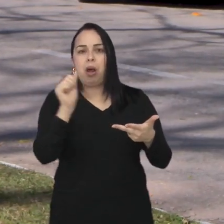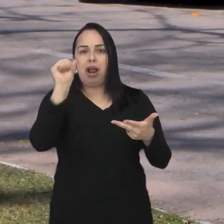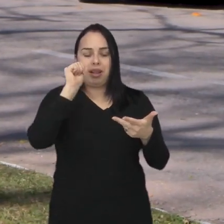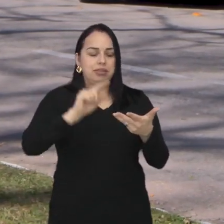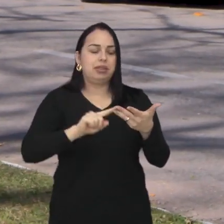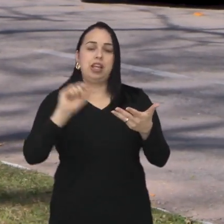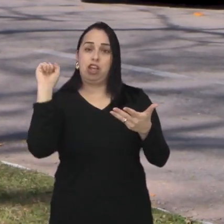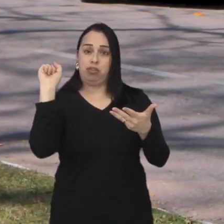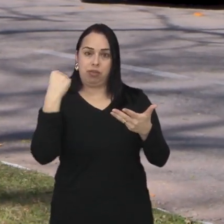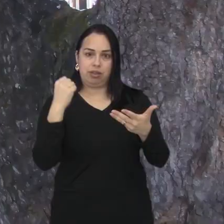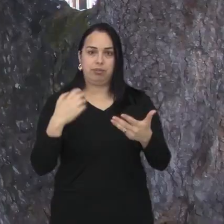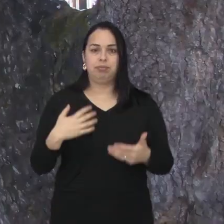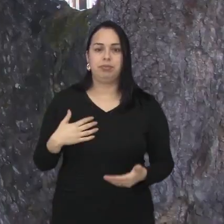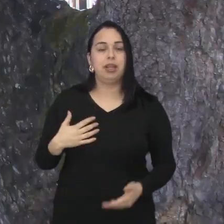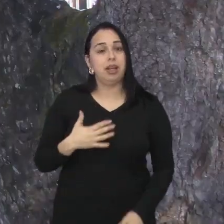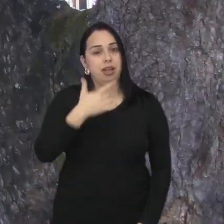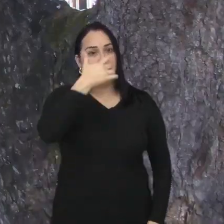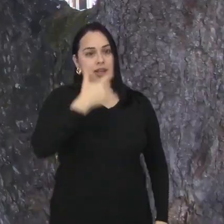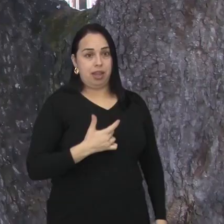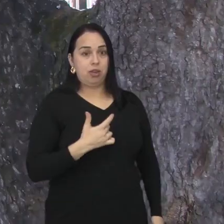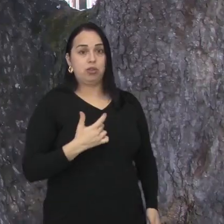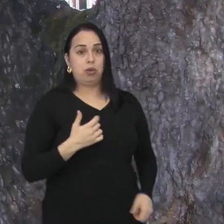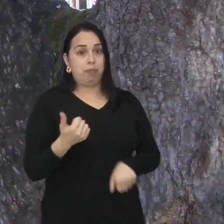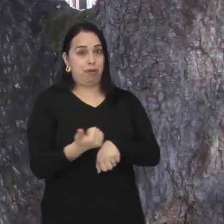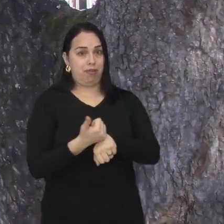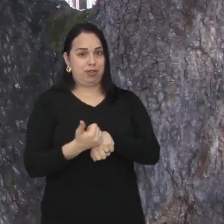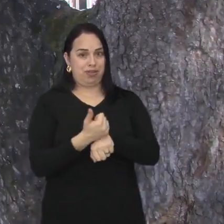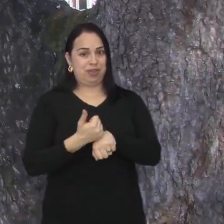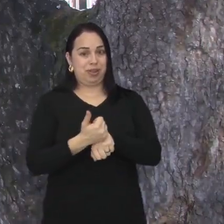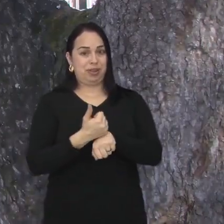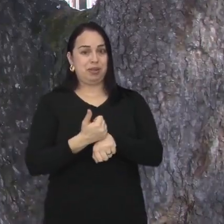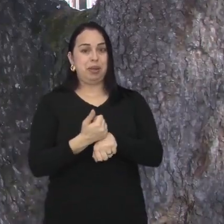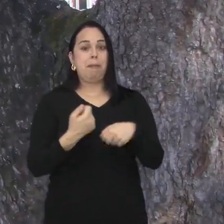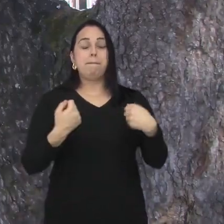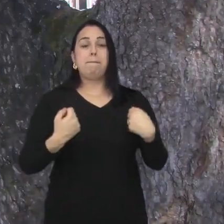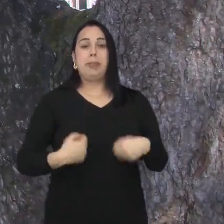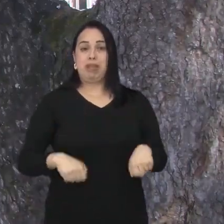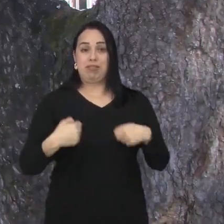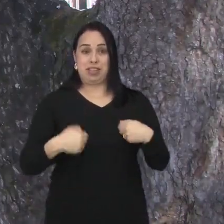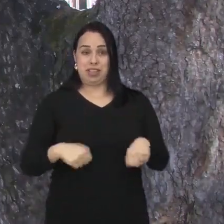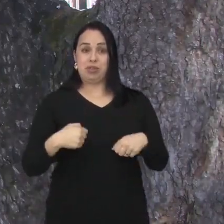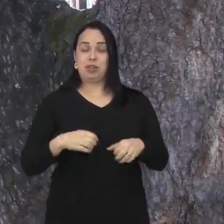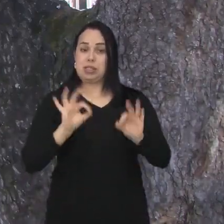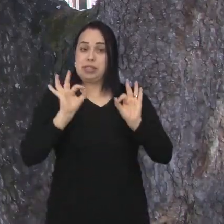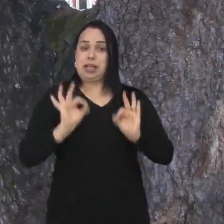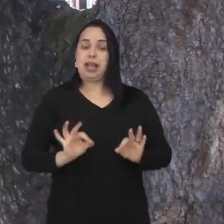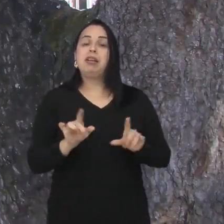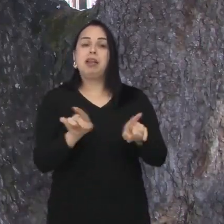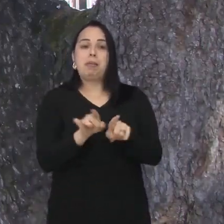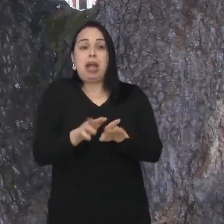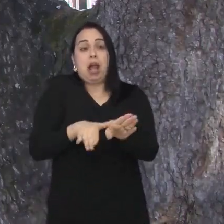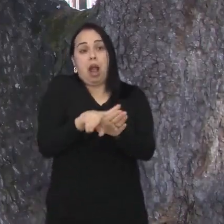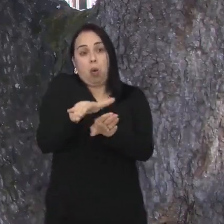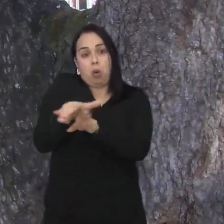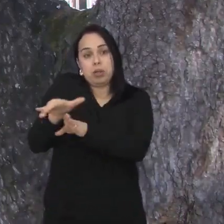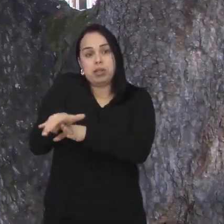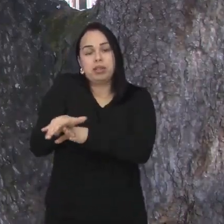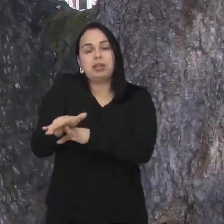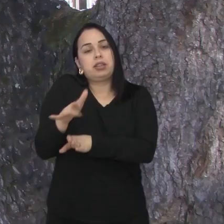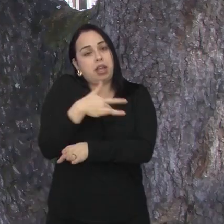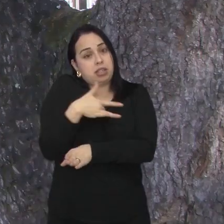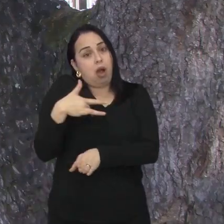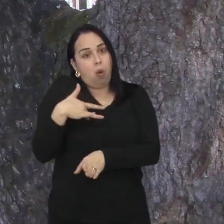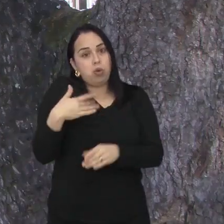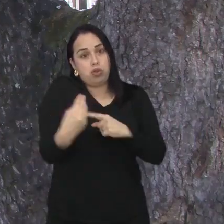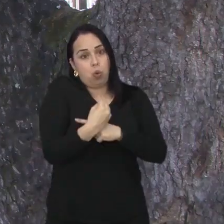faço atividade física. Eu, como profissional da voz, sou professor de canto, eu preciso cumprir isso e também orientar a todos, que é uma questão